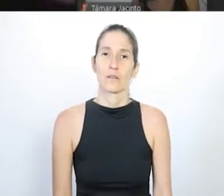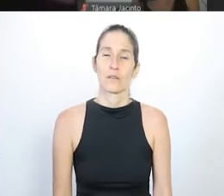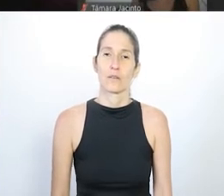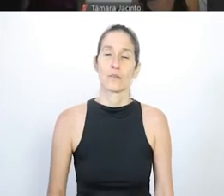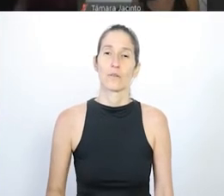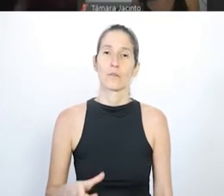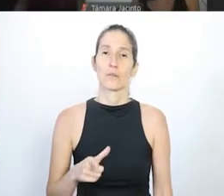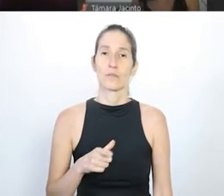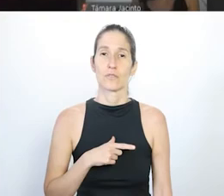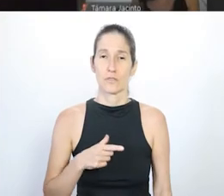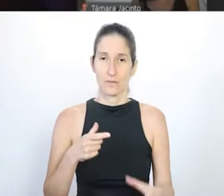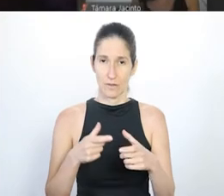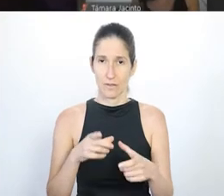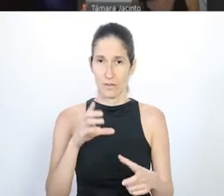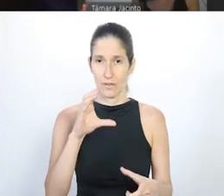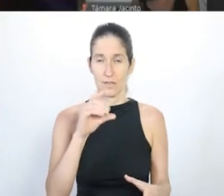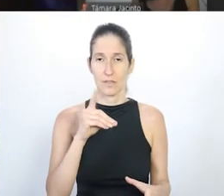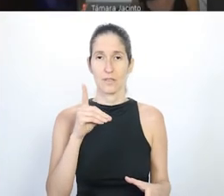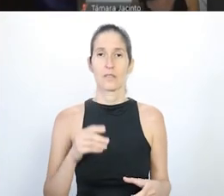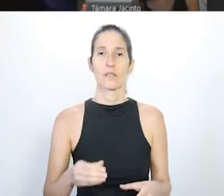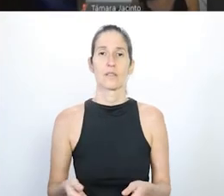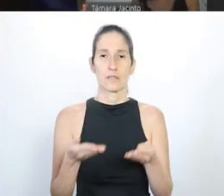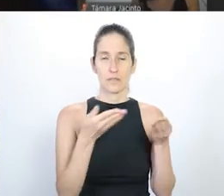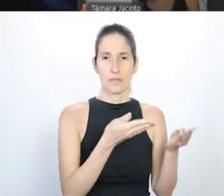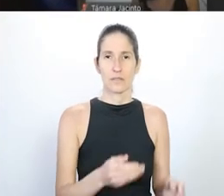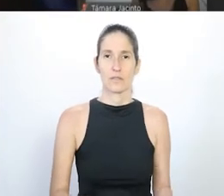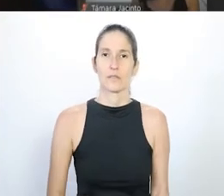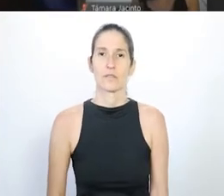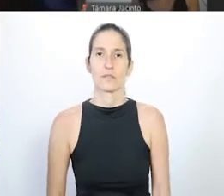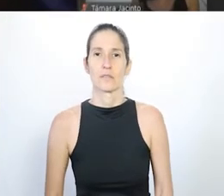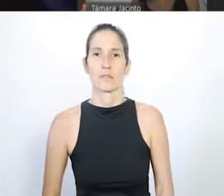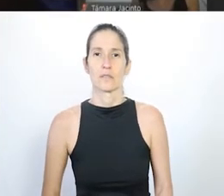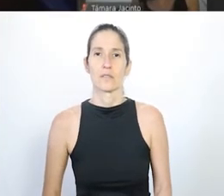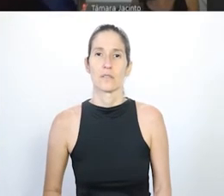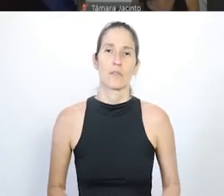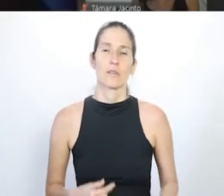tu nos dá tudo na mão.